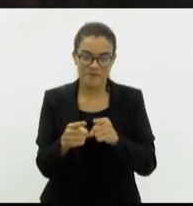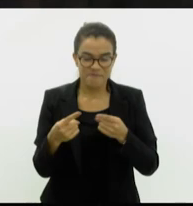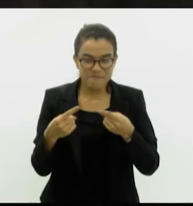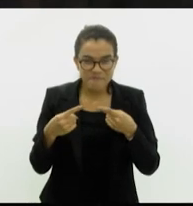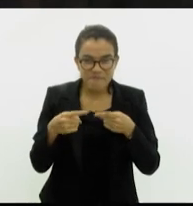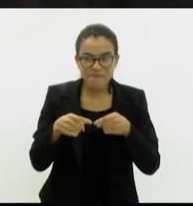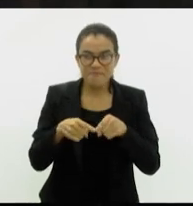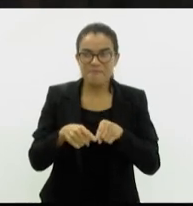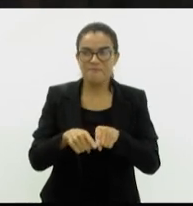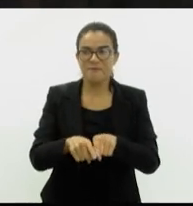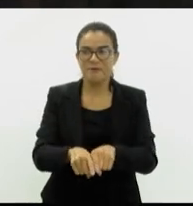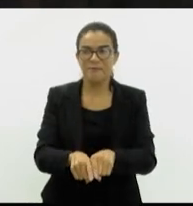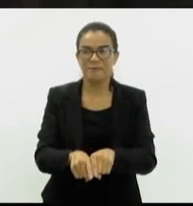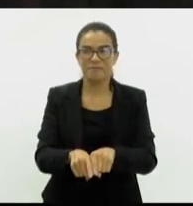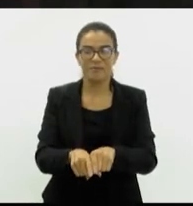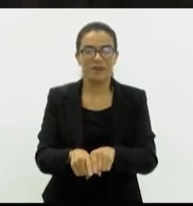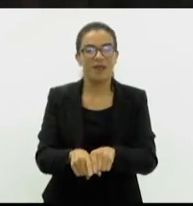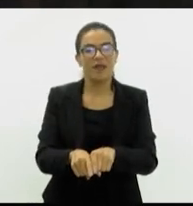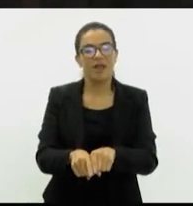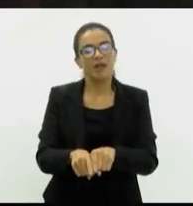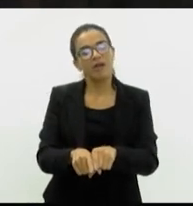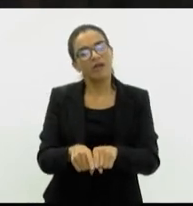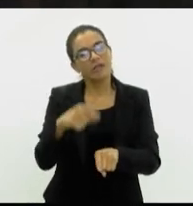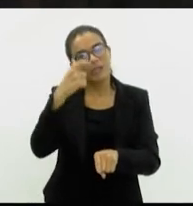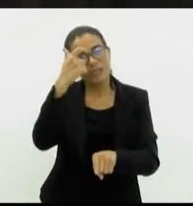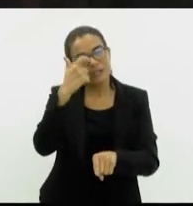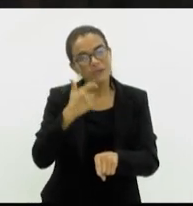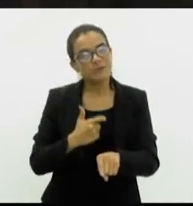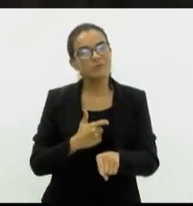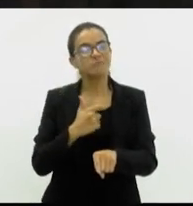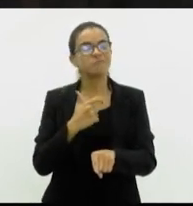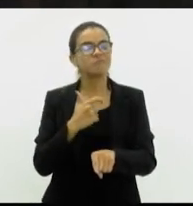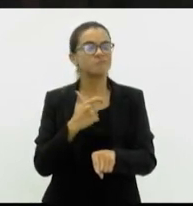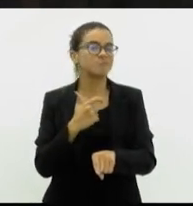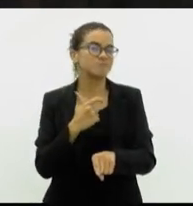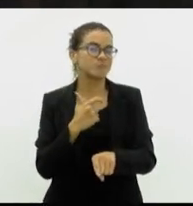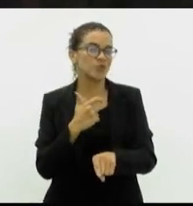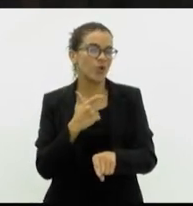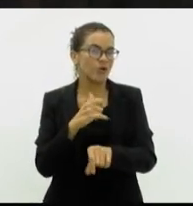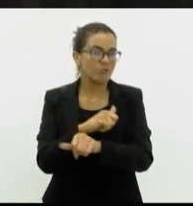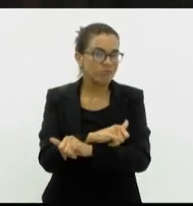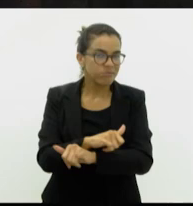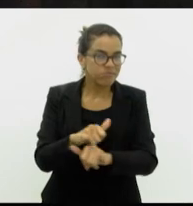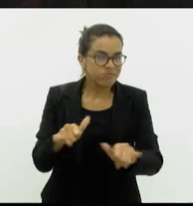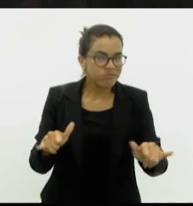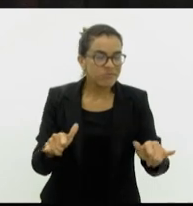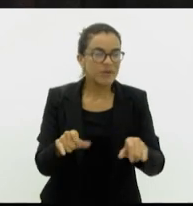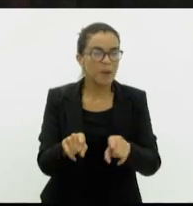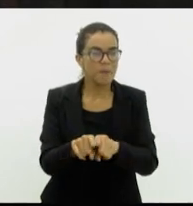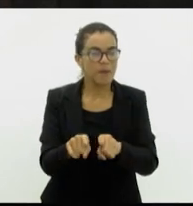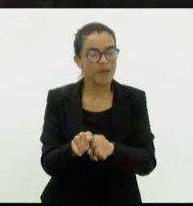eu tô aqui assinalando que eu